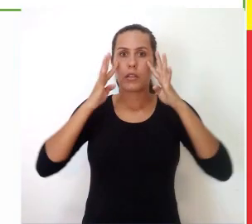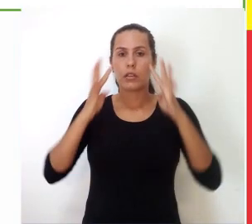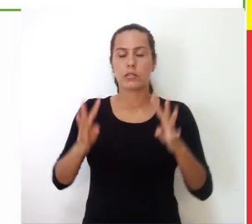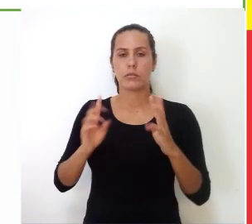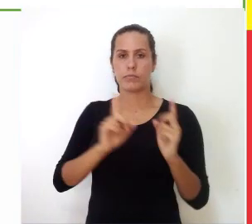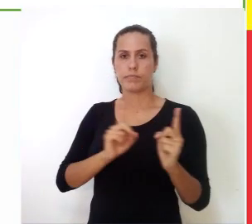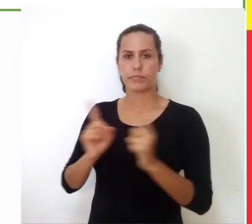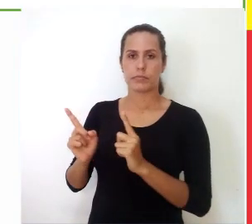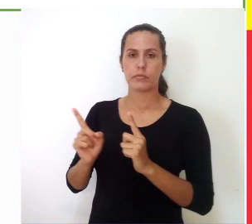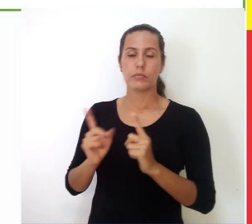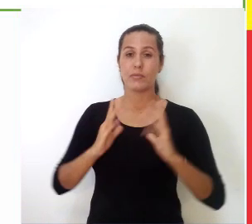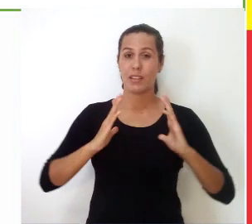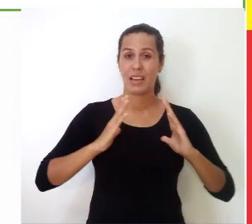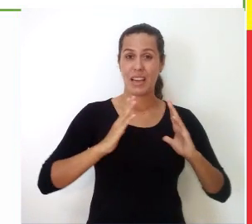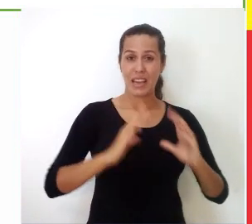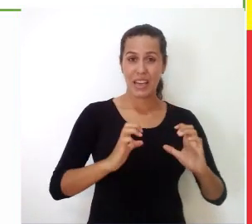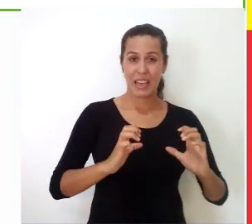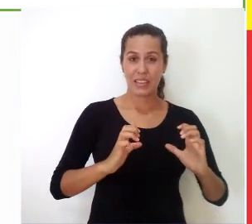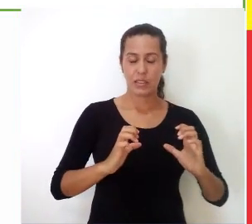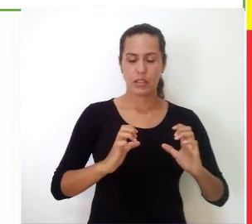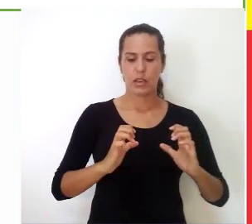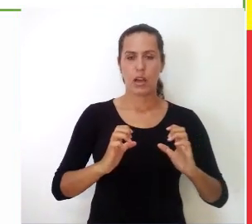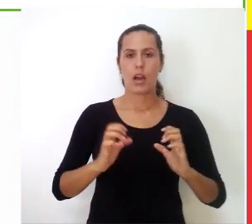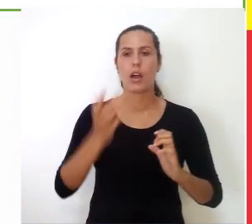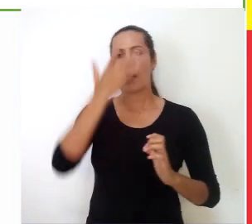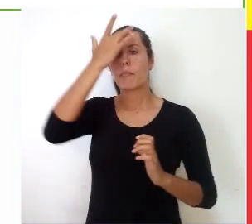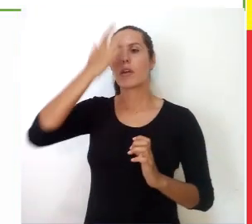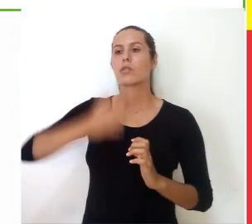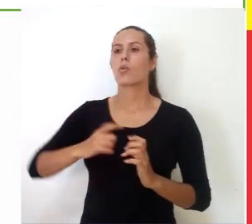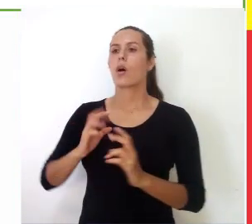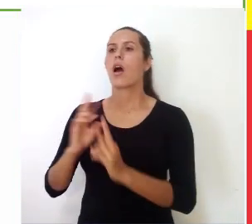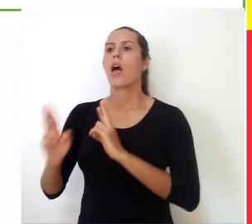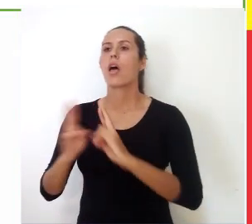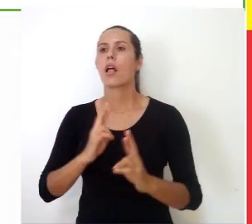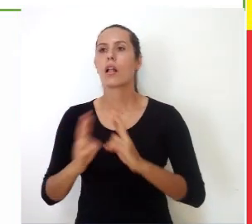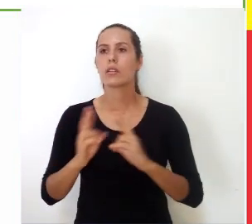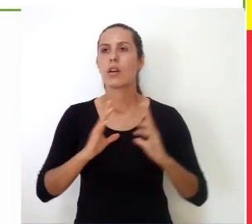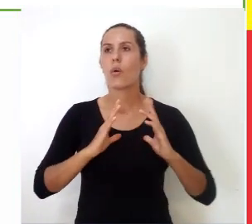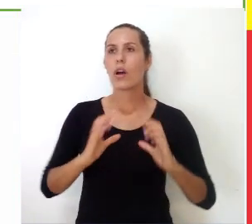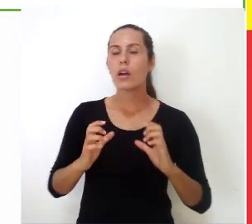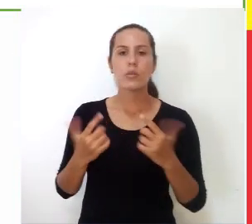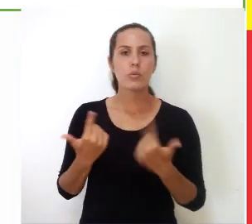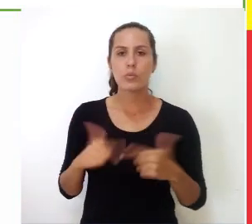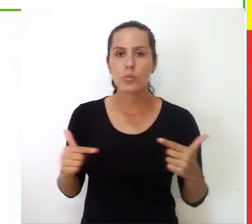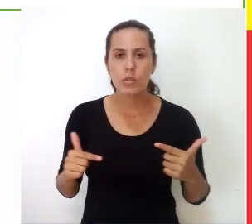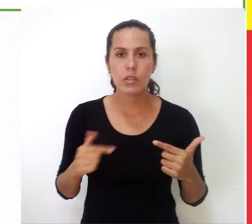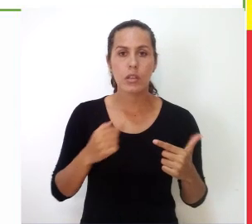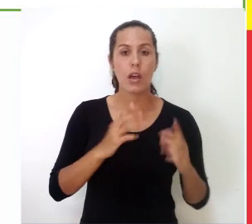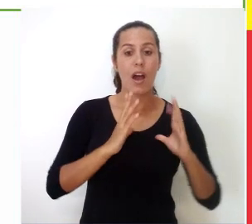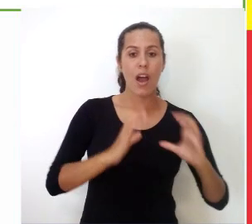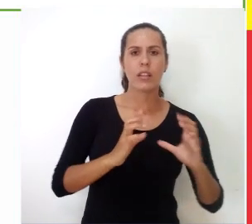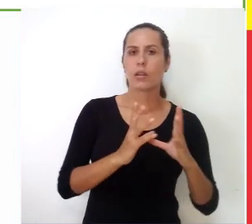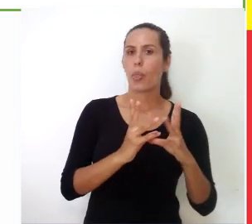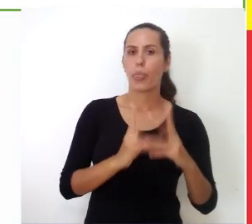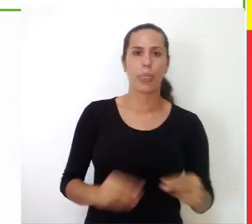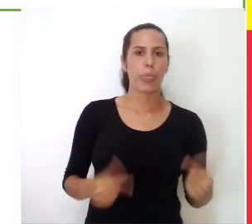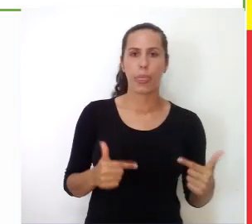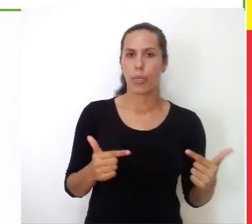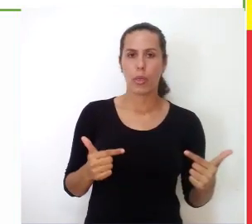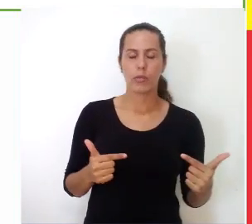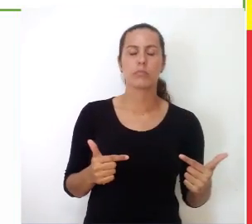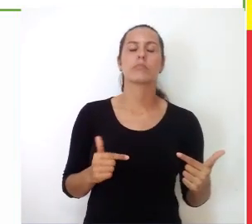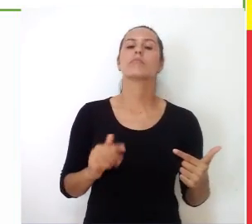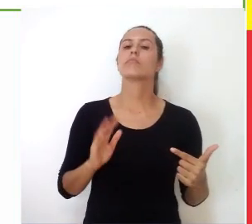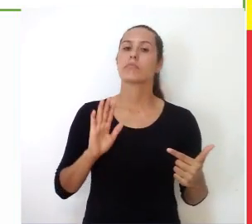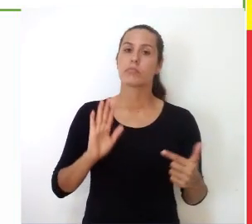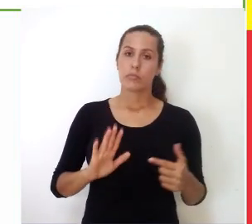sem relacionamentos para o homem viver e conviver. E nessa convivência social, com o surgimento